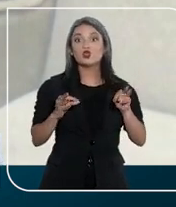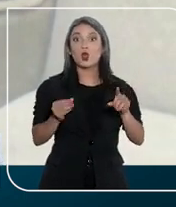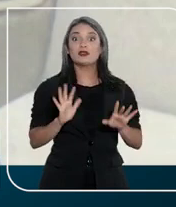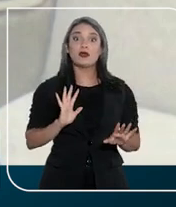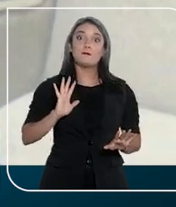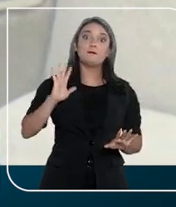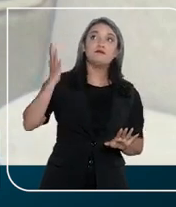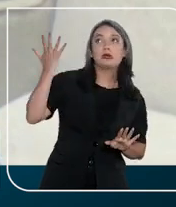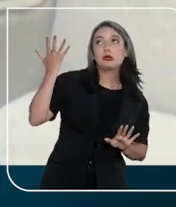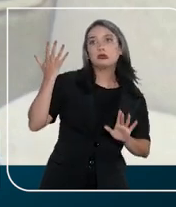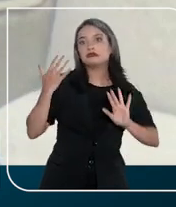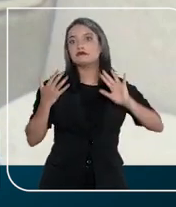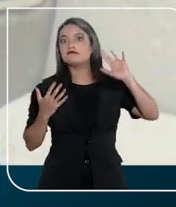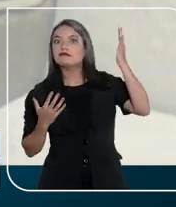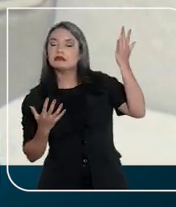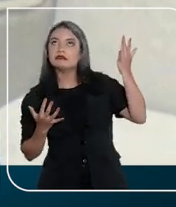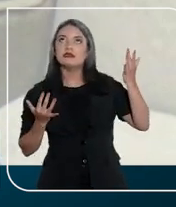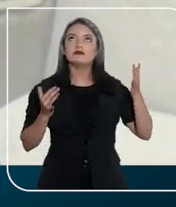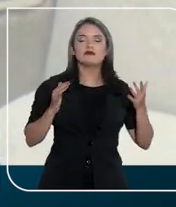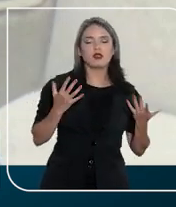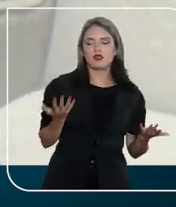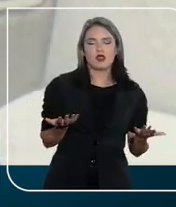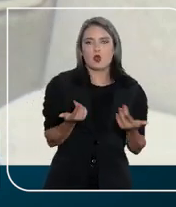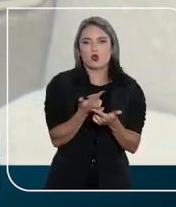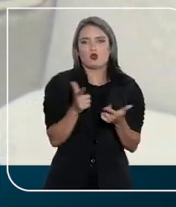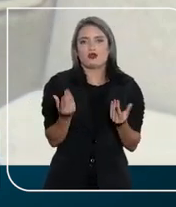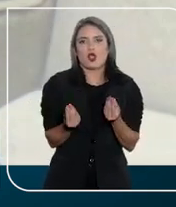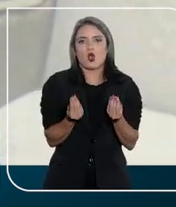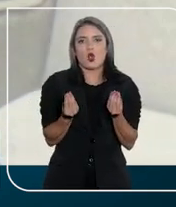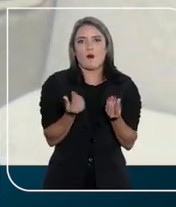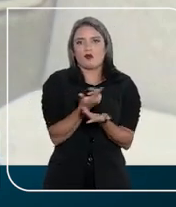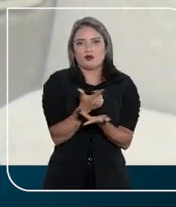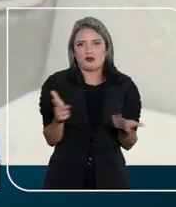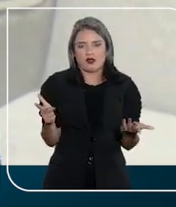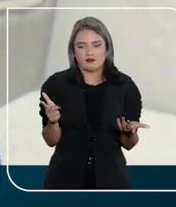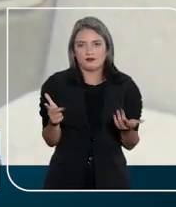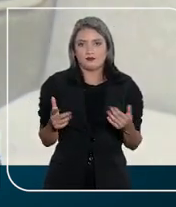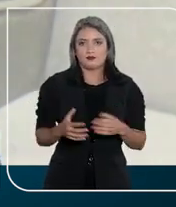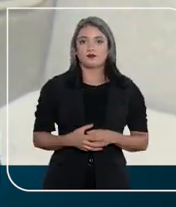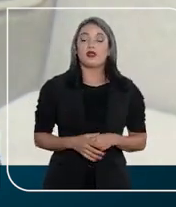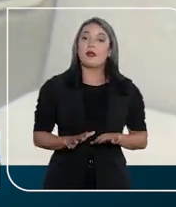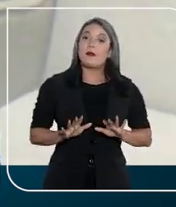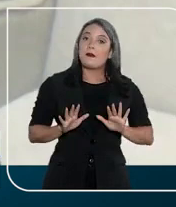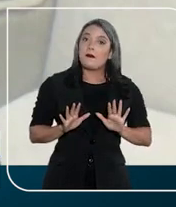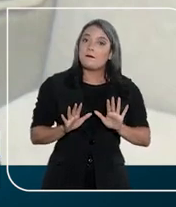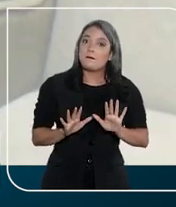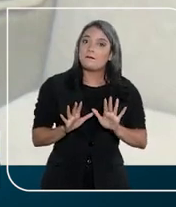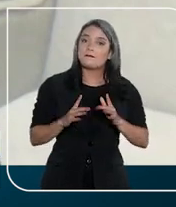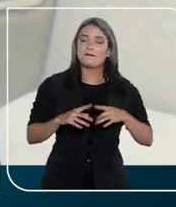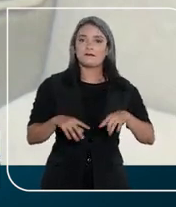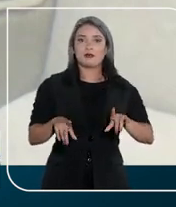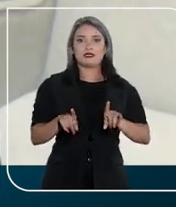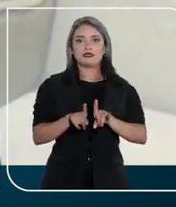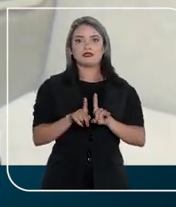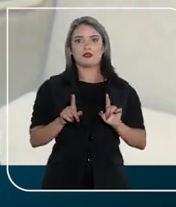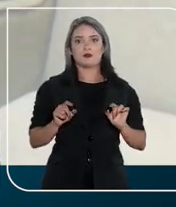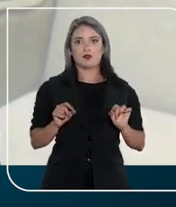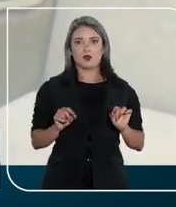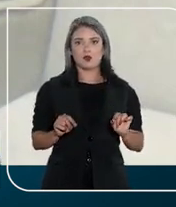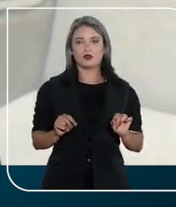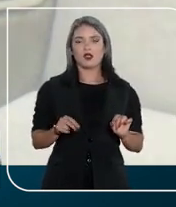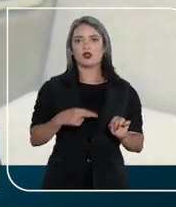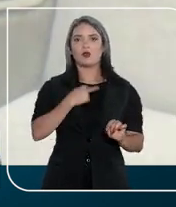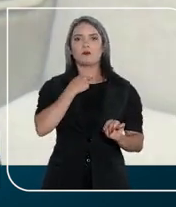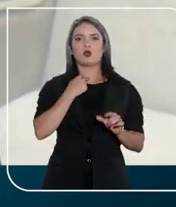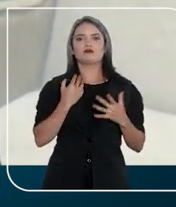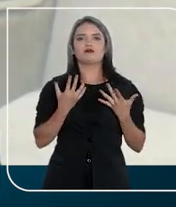temáticas que poderiam ser eventualmente abordadas em questões de concurso público. Mas, da mesma forma, não seria